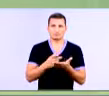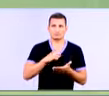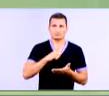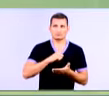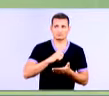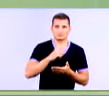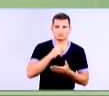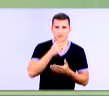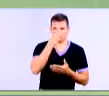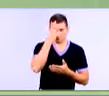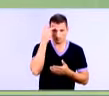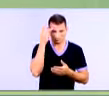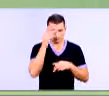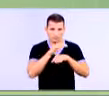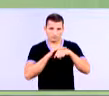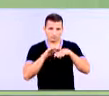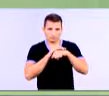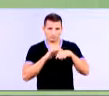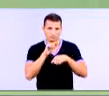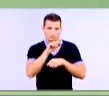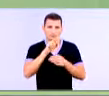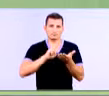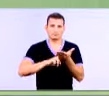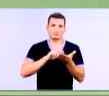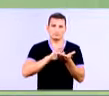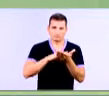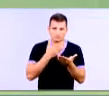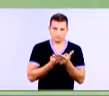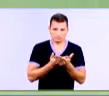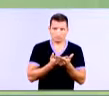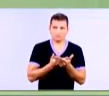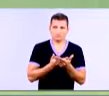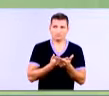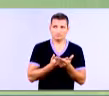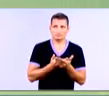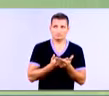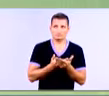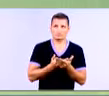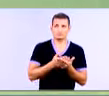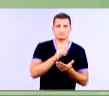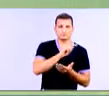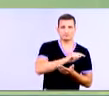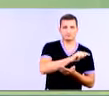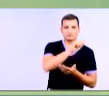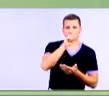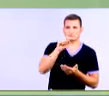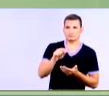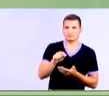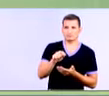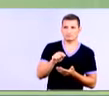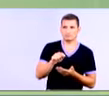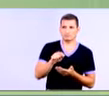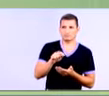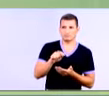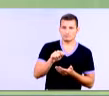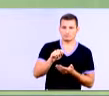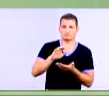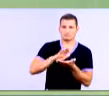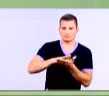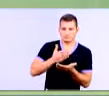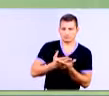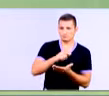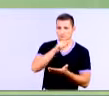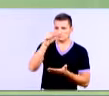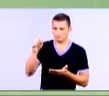conversa com esse nosso intérprete e, por sua vez, o intérprete passa para o computador, né, o computador esperando os comandos,